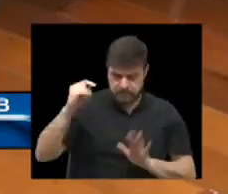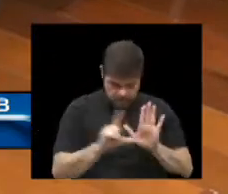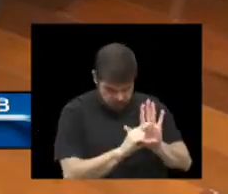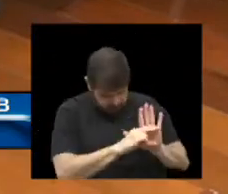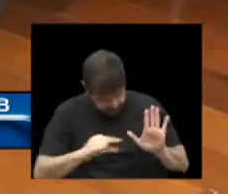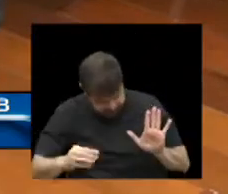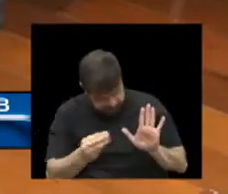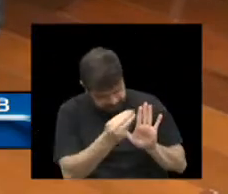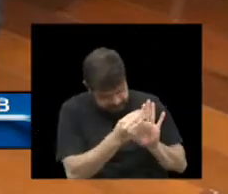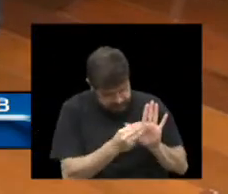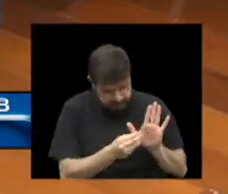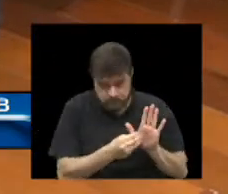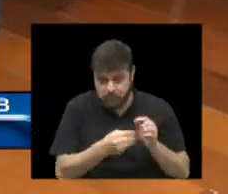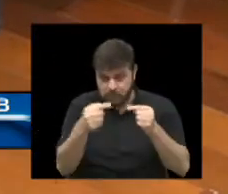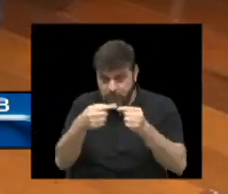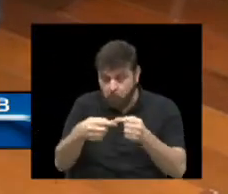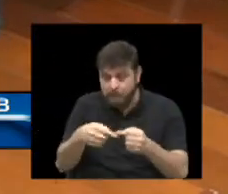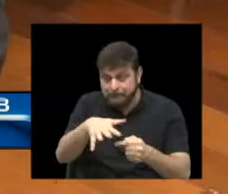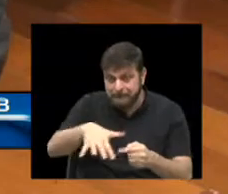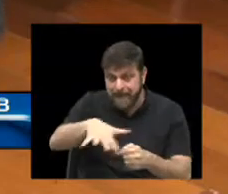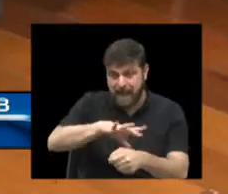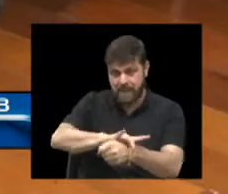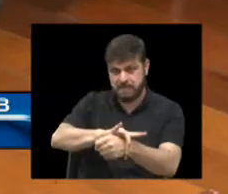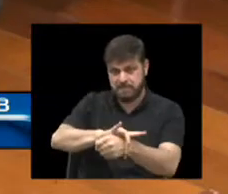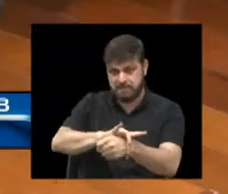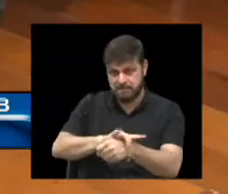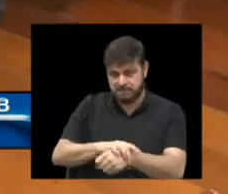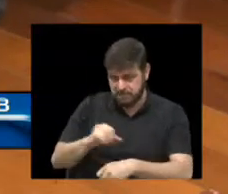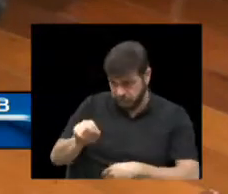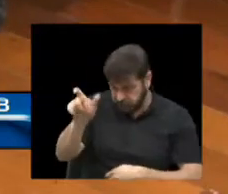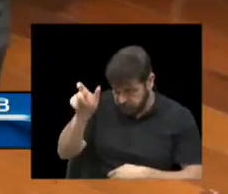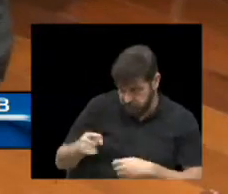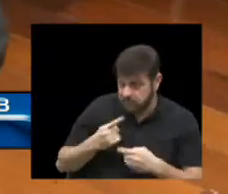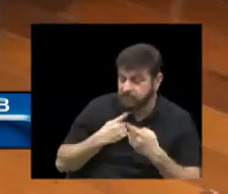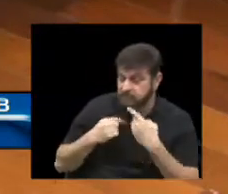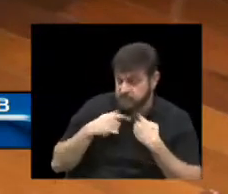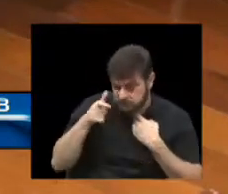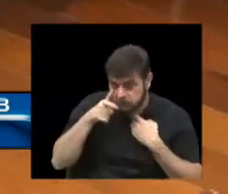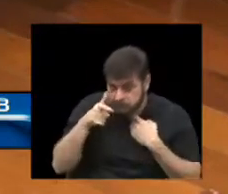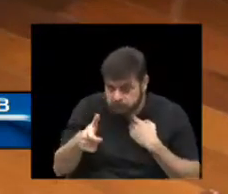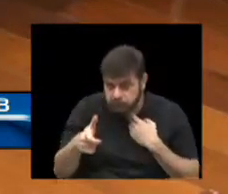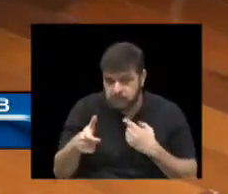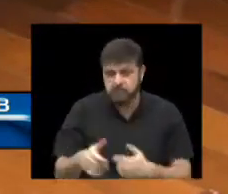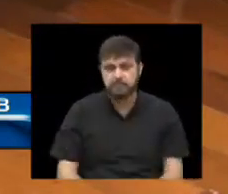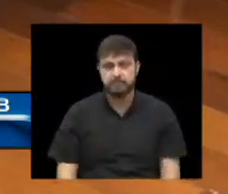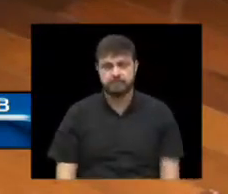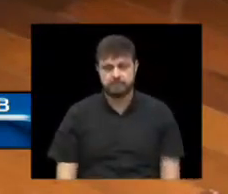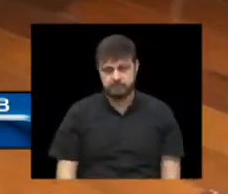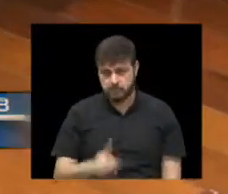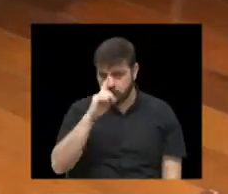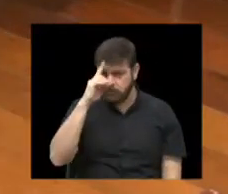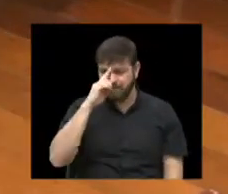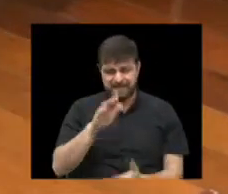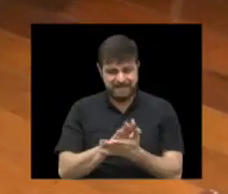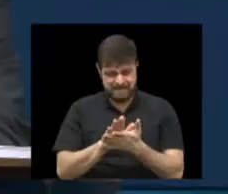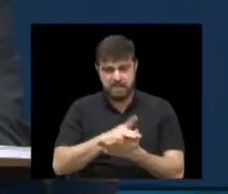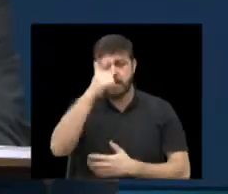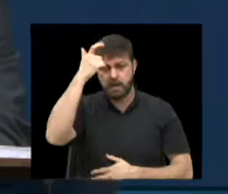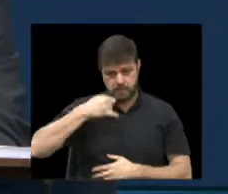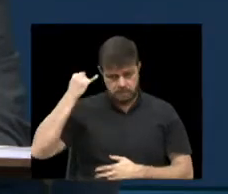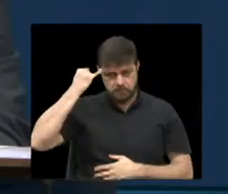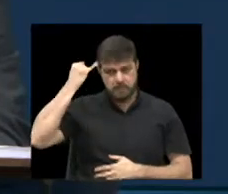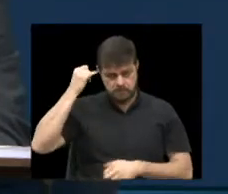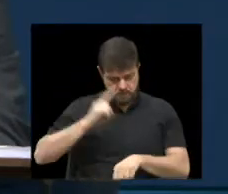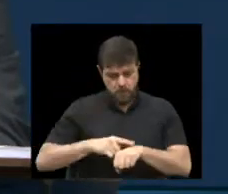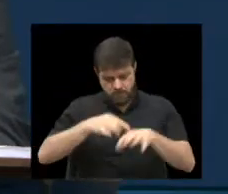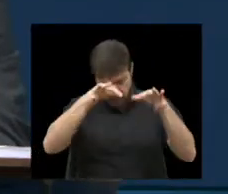emendas pertinentes ao tema segurança, caso lhe seja interessante. Sem dúvida, serão apresentadas também no